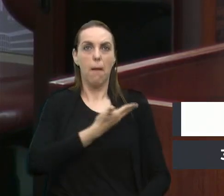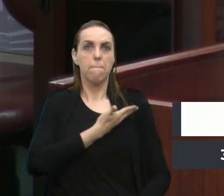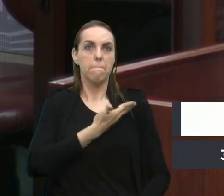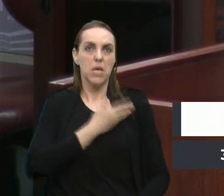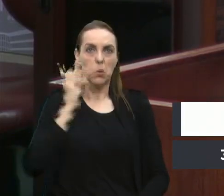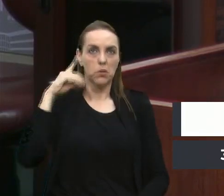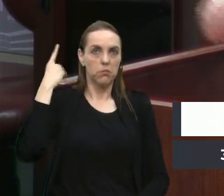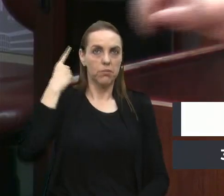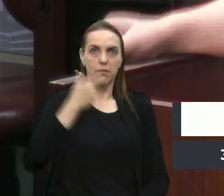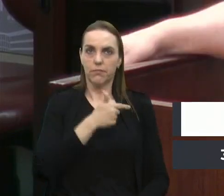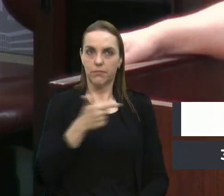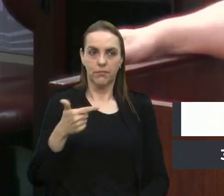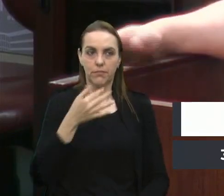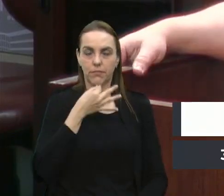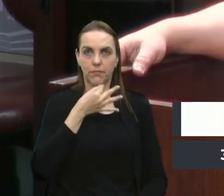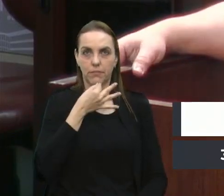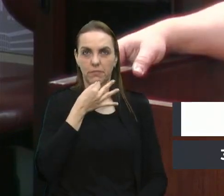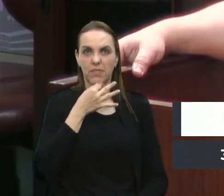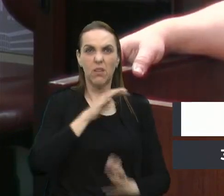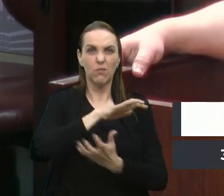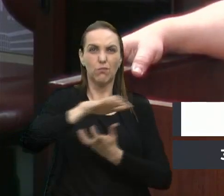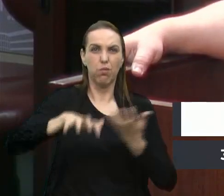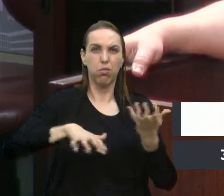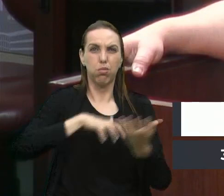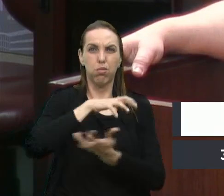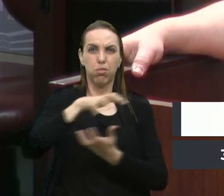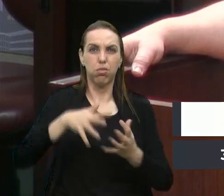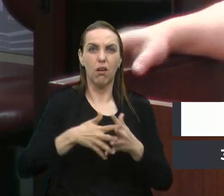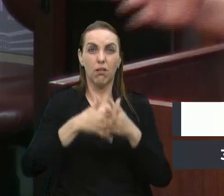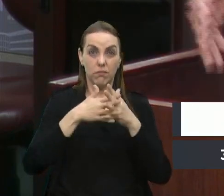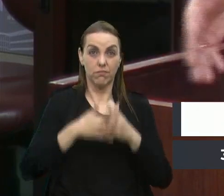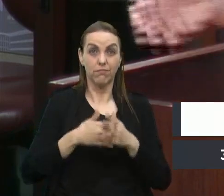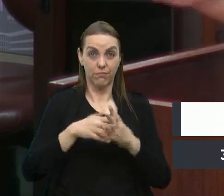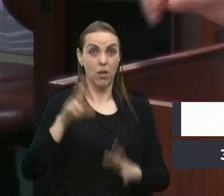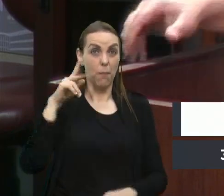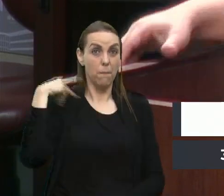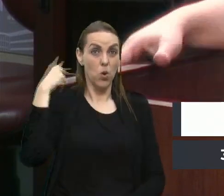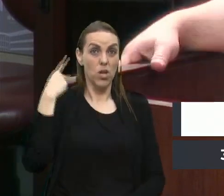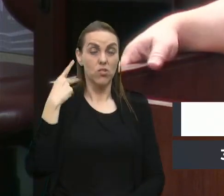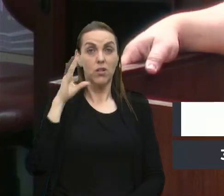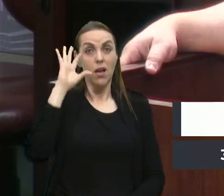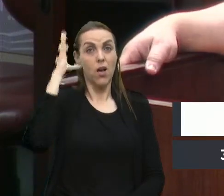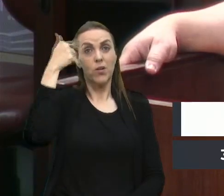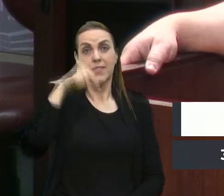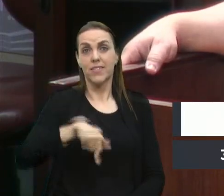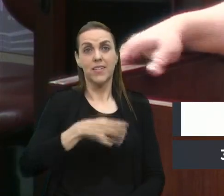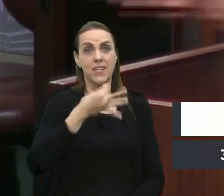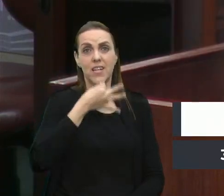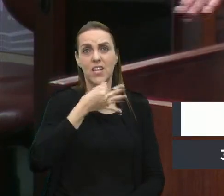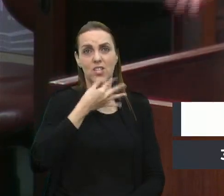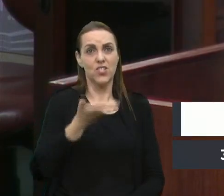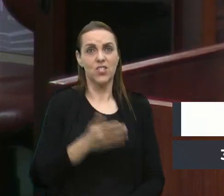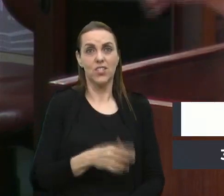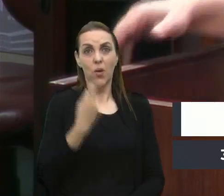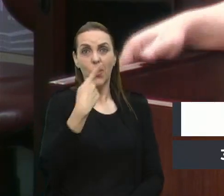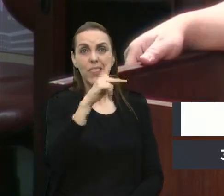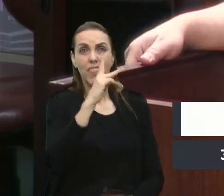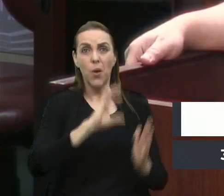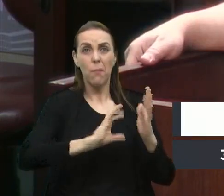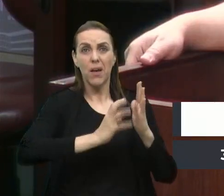à questão da chorna política, vereador Alberto Meneguzzi, aconteceu aqui em Caxias, vereador Alberto, com o seu